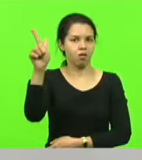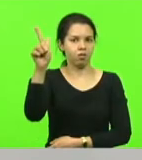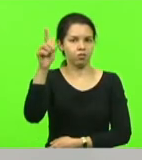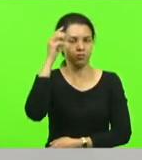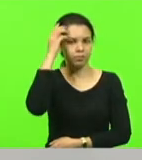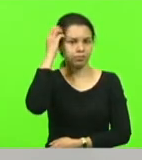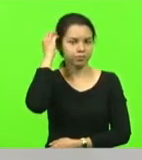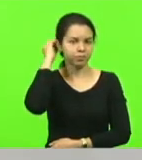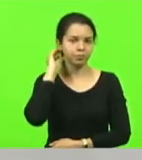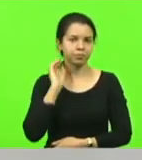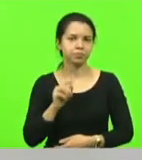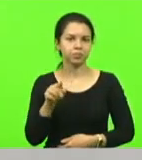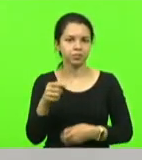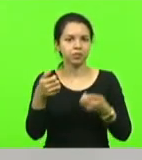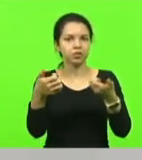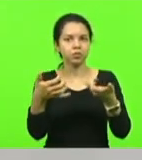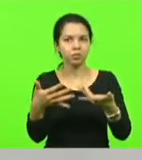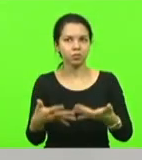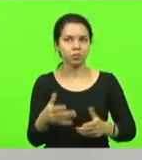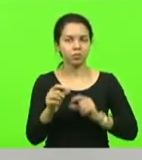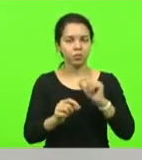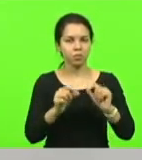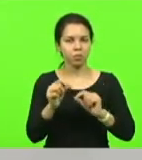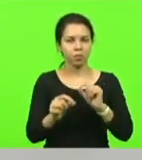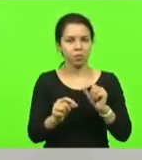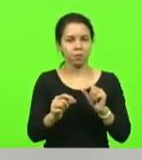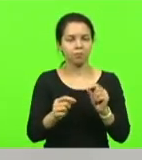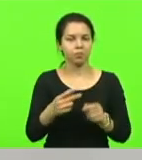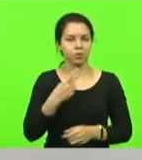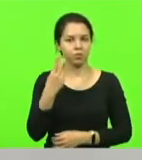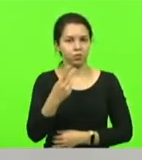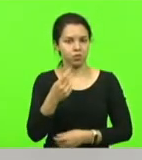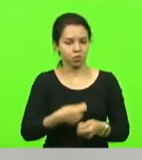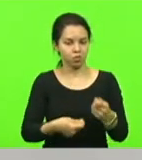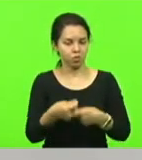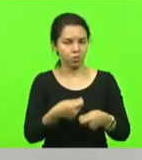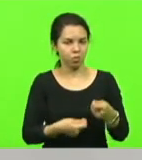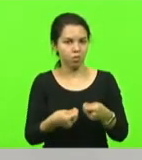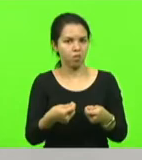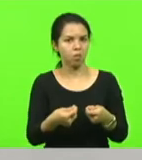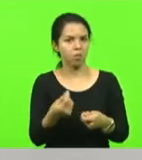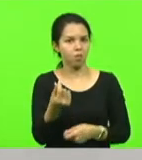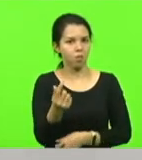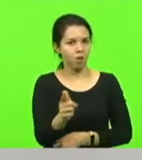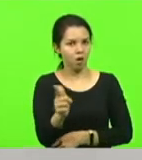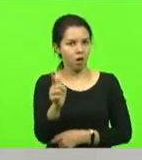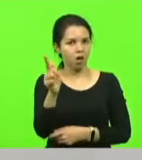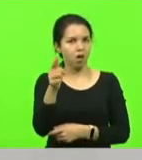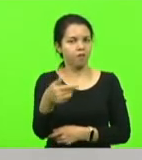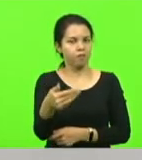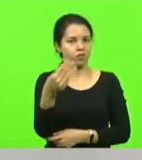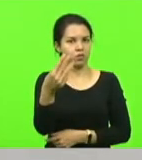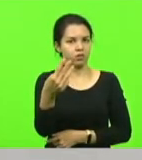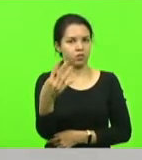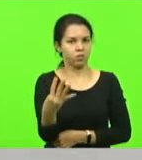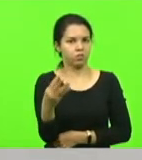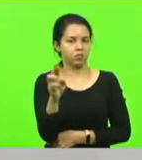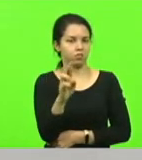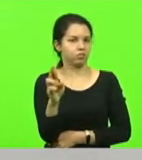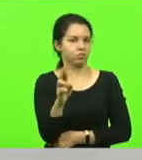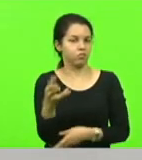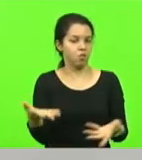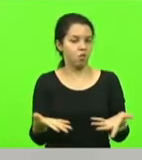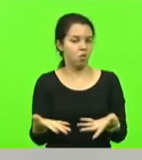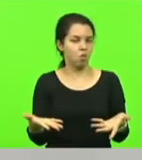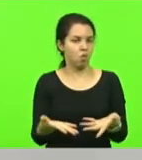Guedes falava que na sua política econômica o gás ia custar R$ 34,00. Tem lugares em que o gás